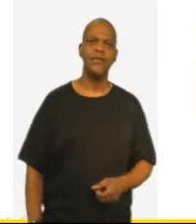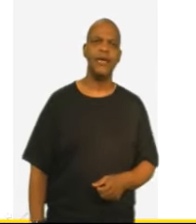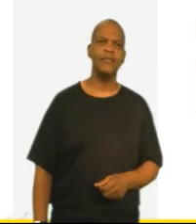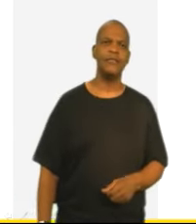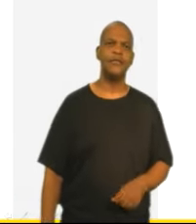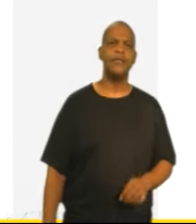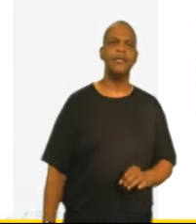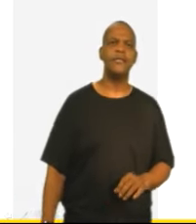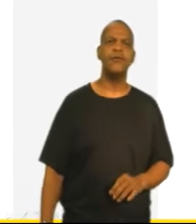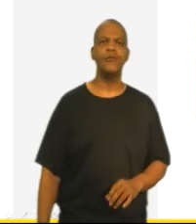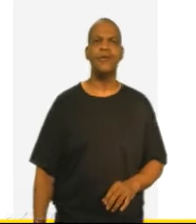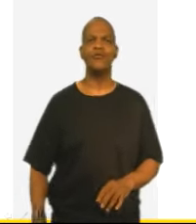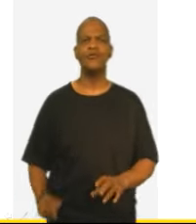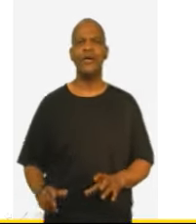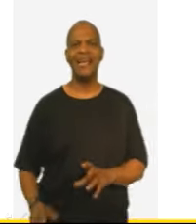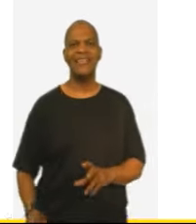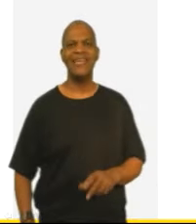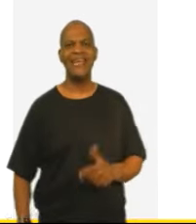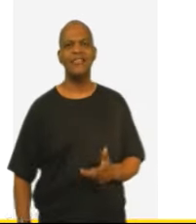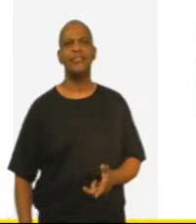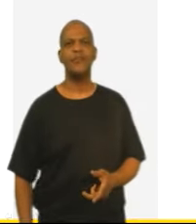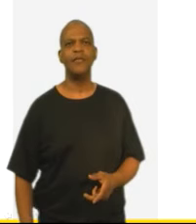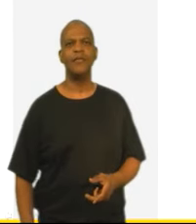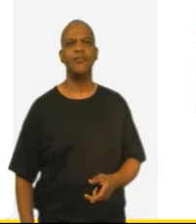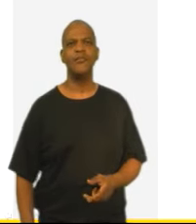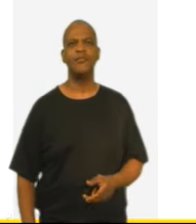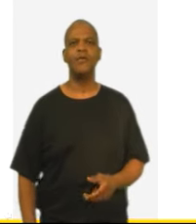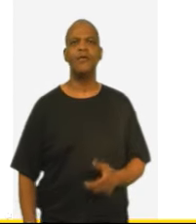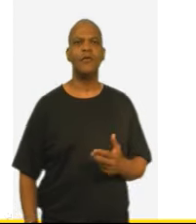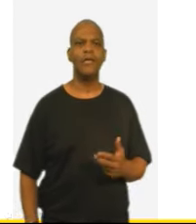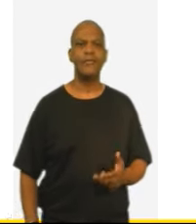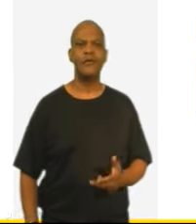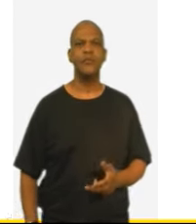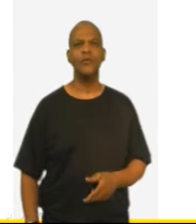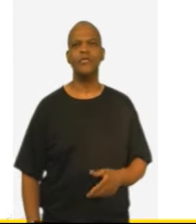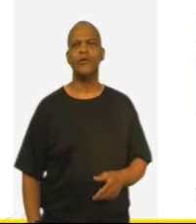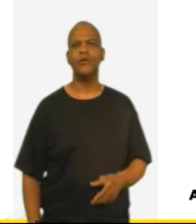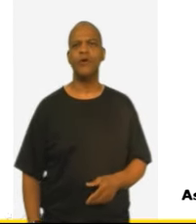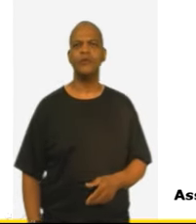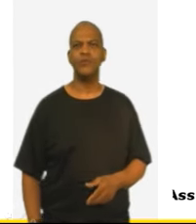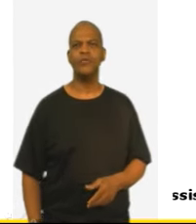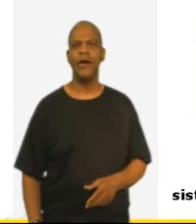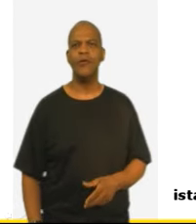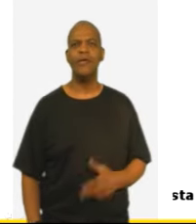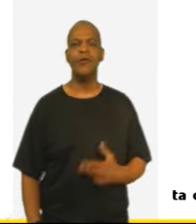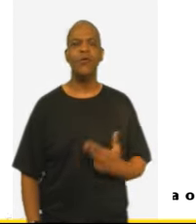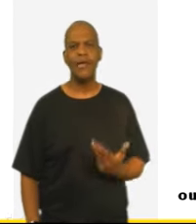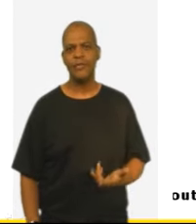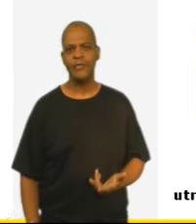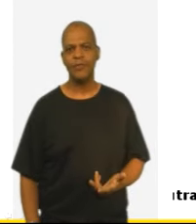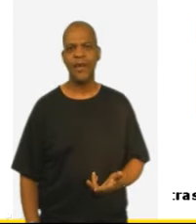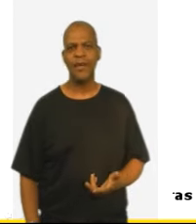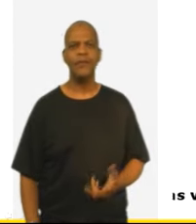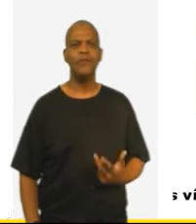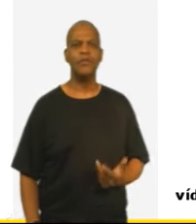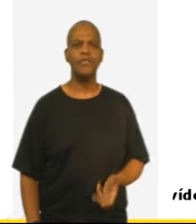de experiência. Então a Unasul, ela tem essas expectativas, coordenação política, econômica e social. O